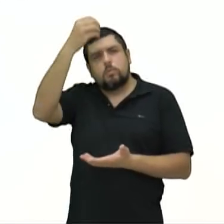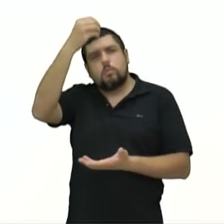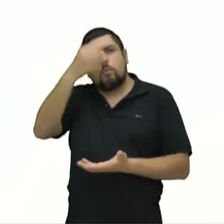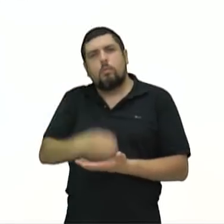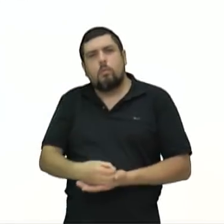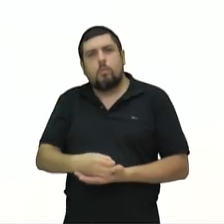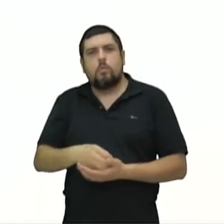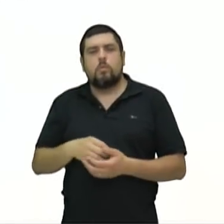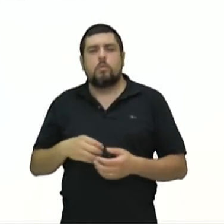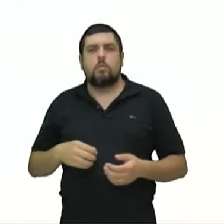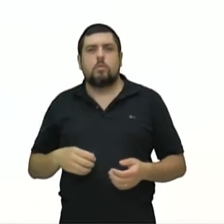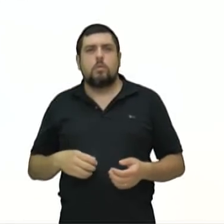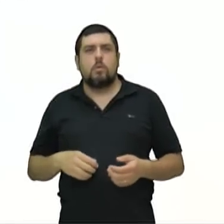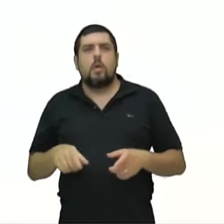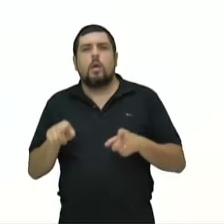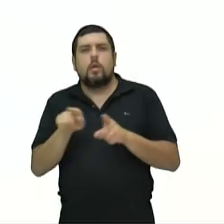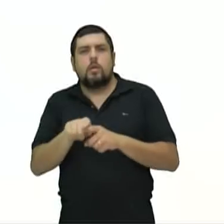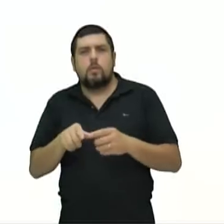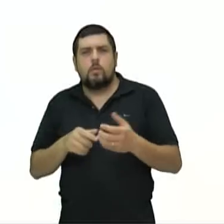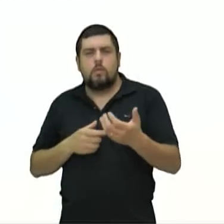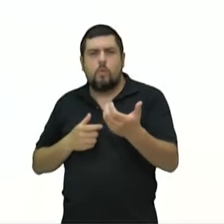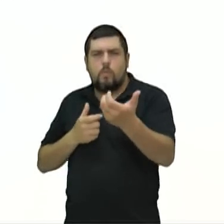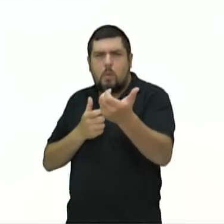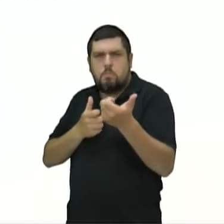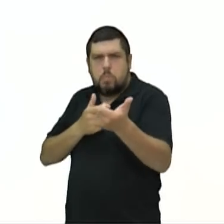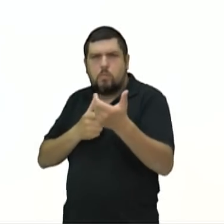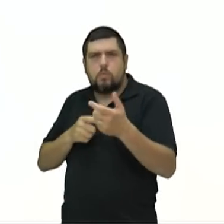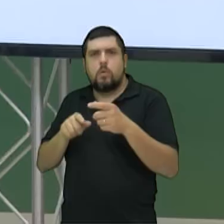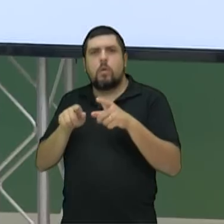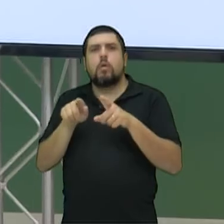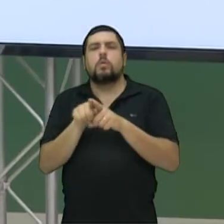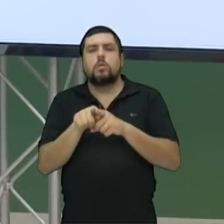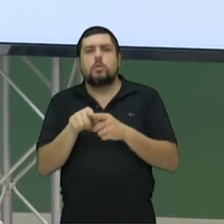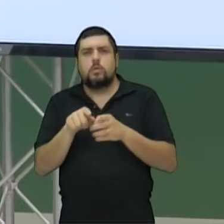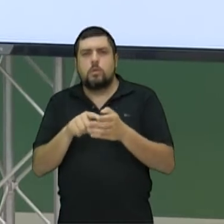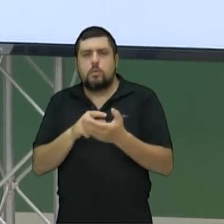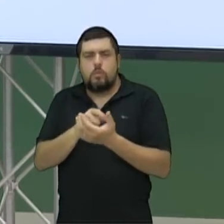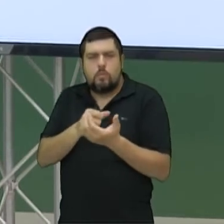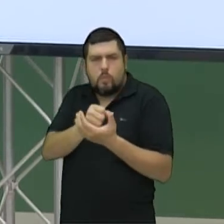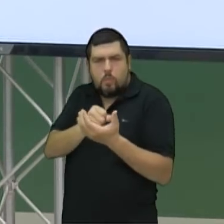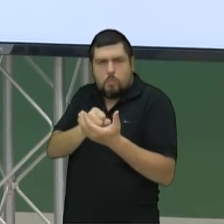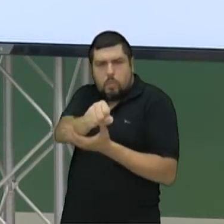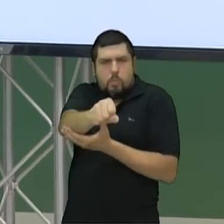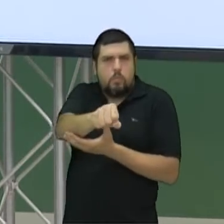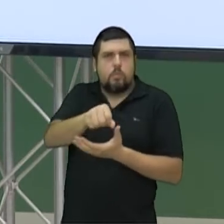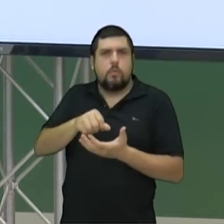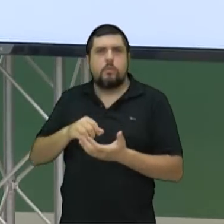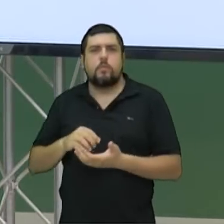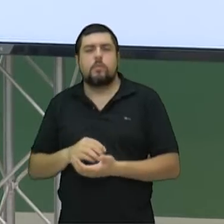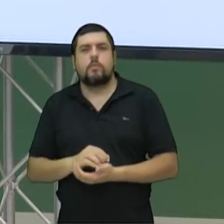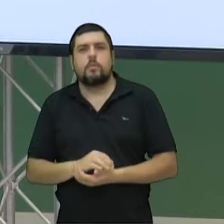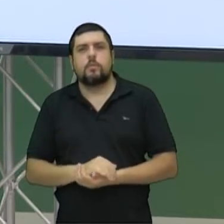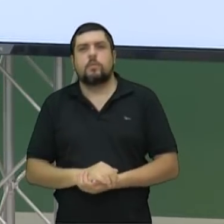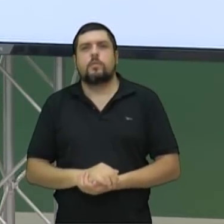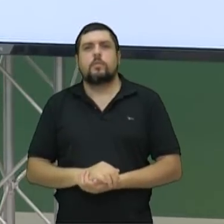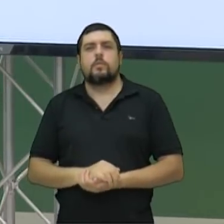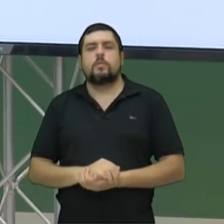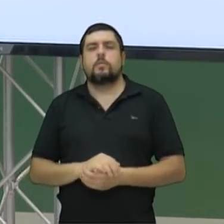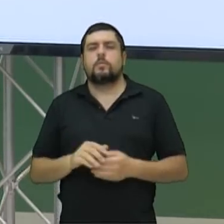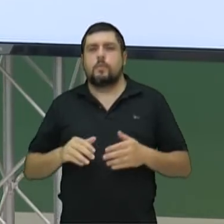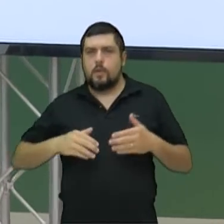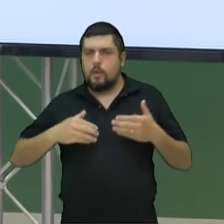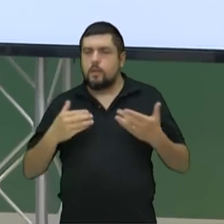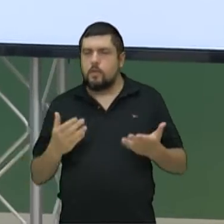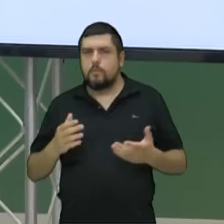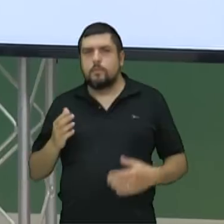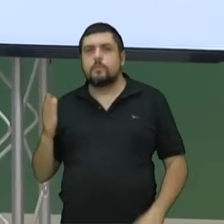O ricocheio, né, de uma arma de fogo também seria um exemplo de ação e reação. Beleza, gente? Então, são